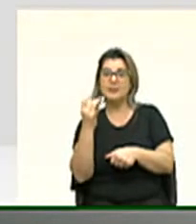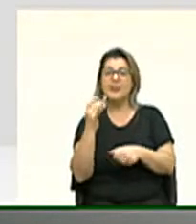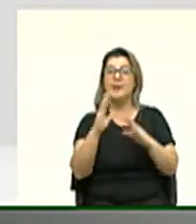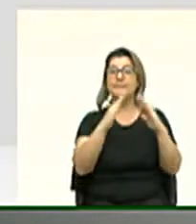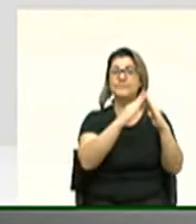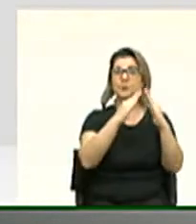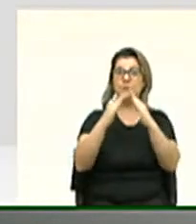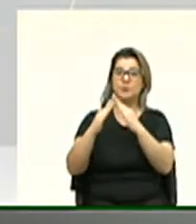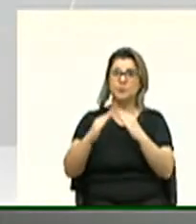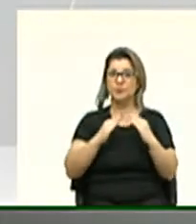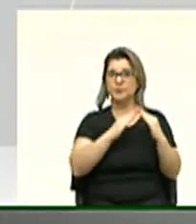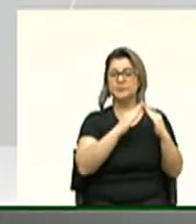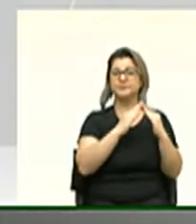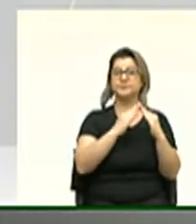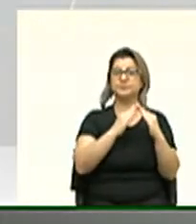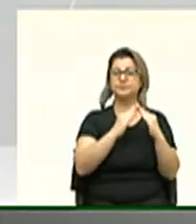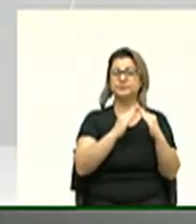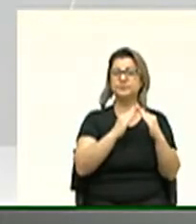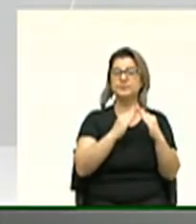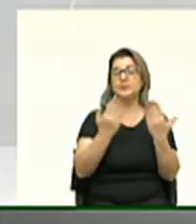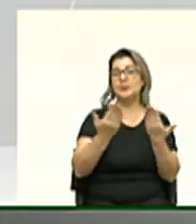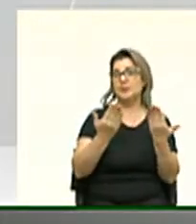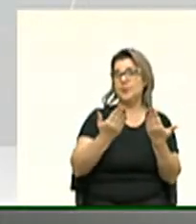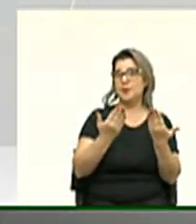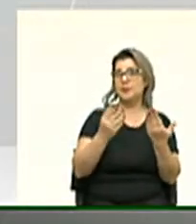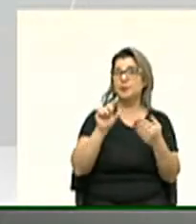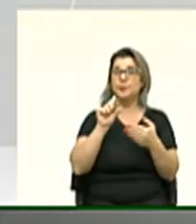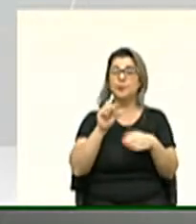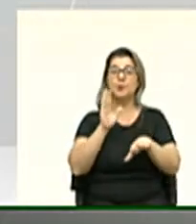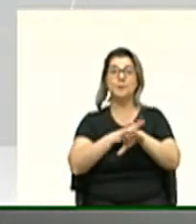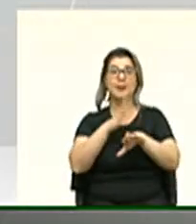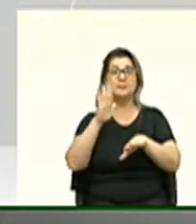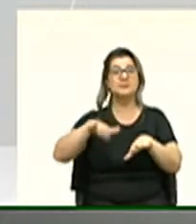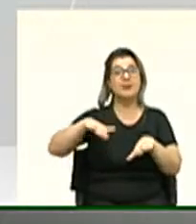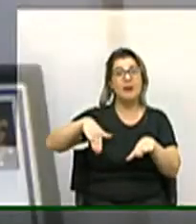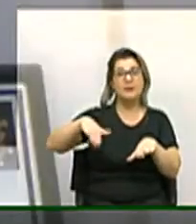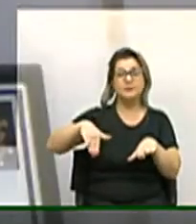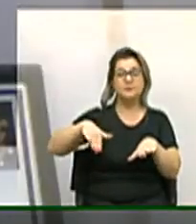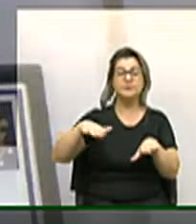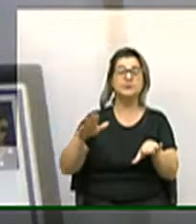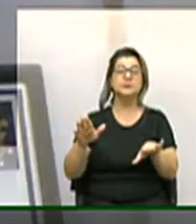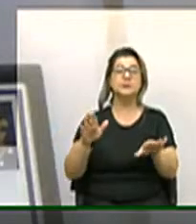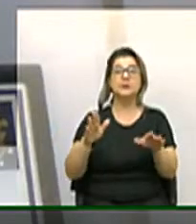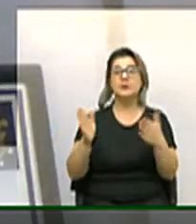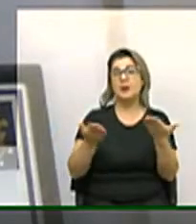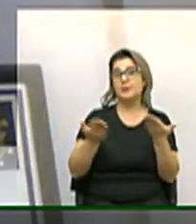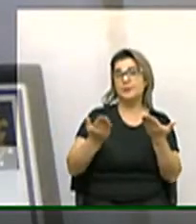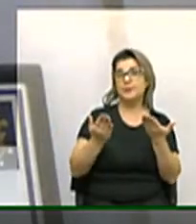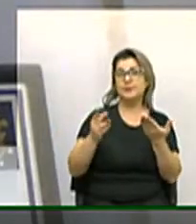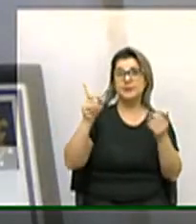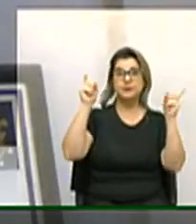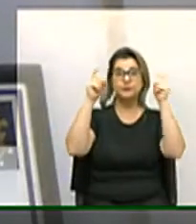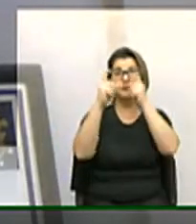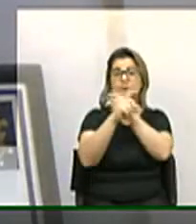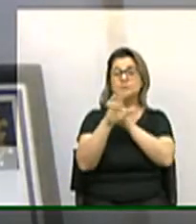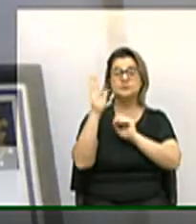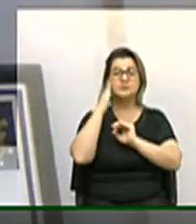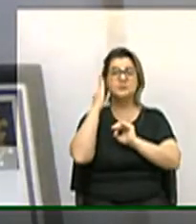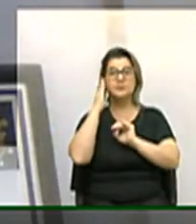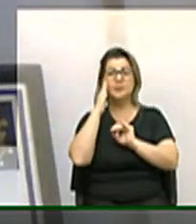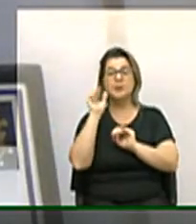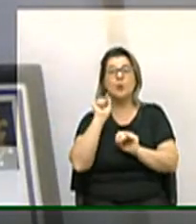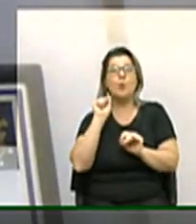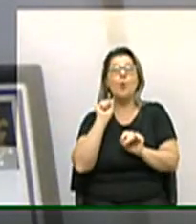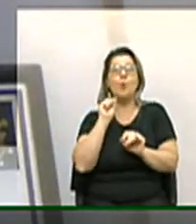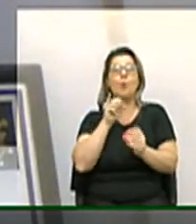mais efetivos e um pouco mais caros. E aí sim teríamos condições de saber o que é a efetiva transmissão do vírus